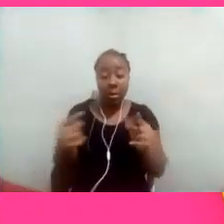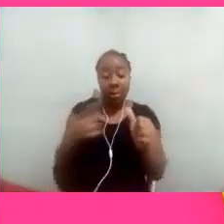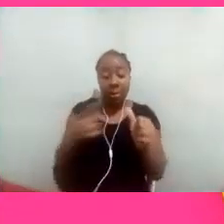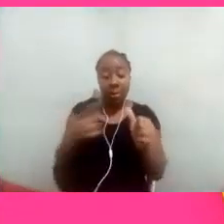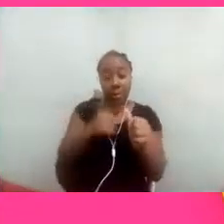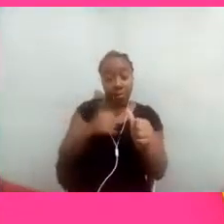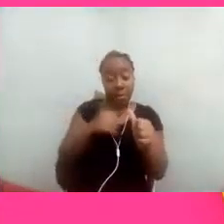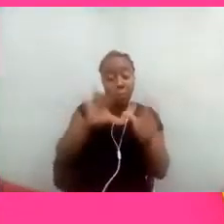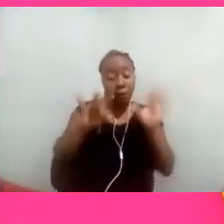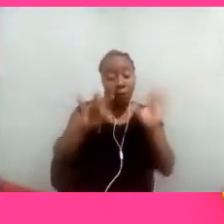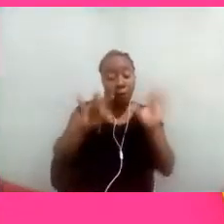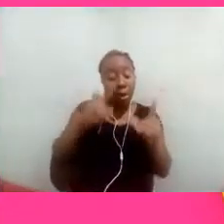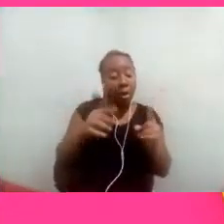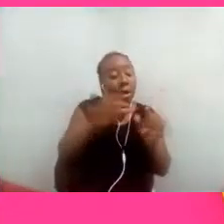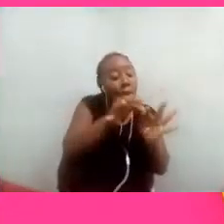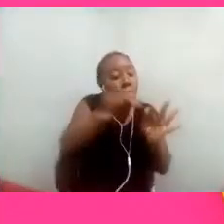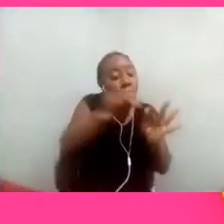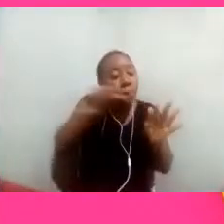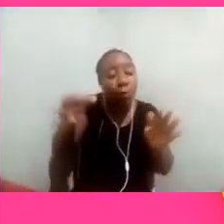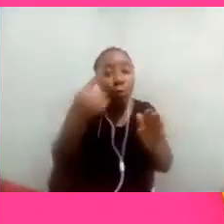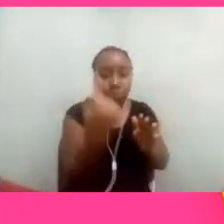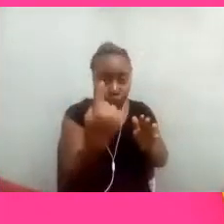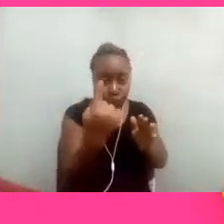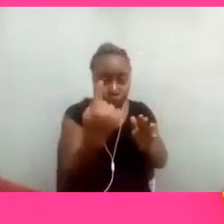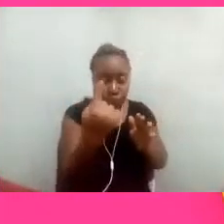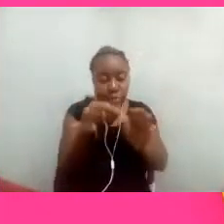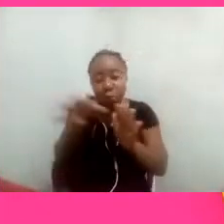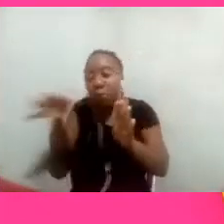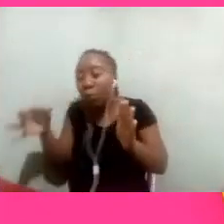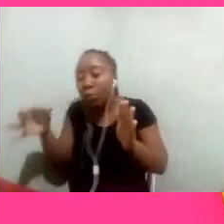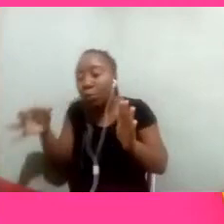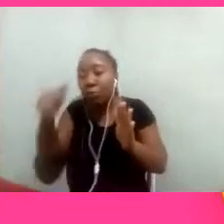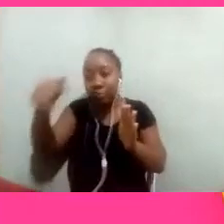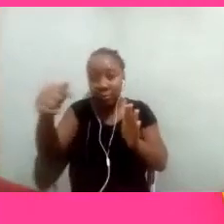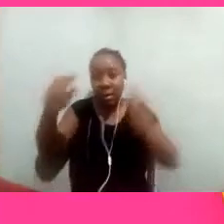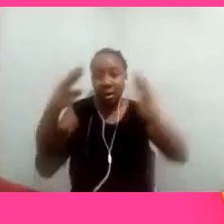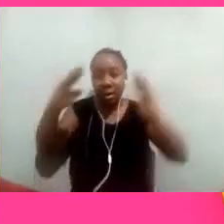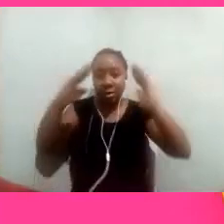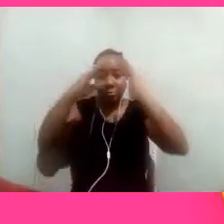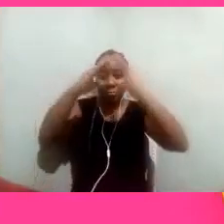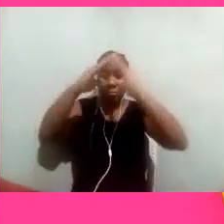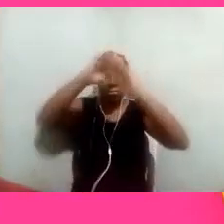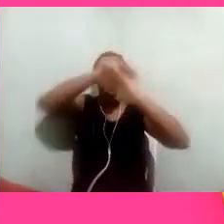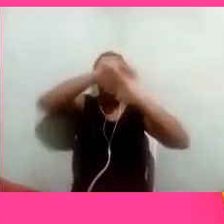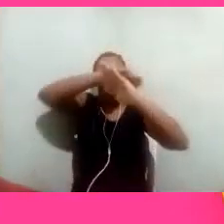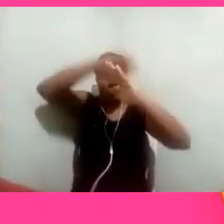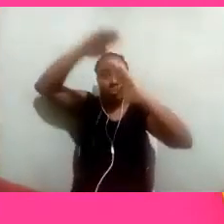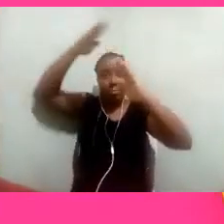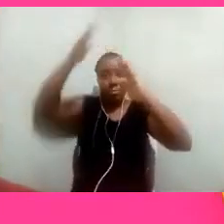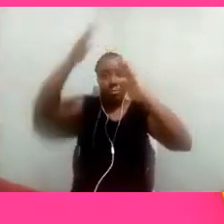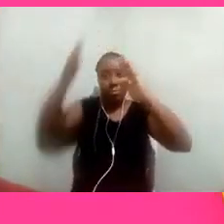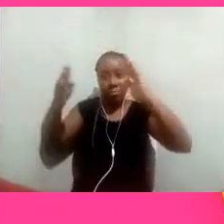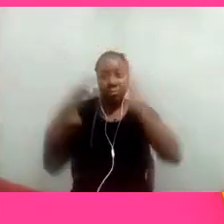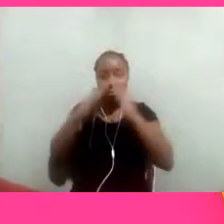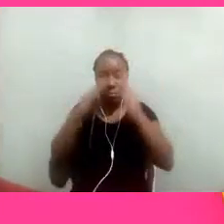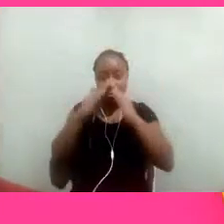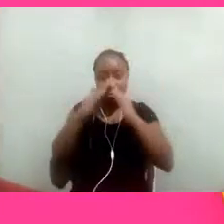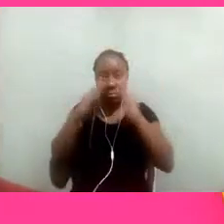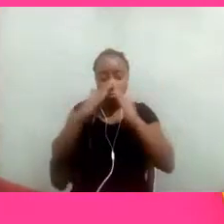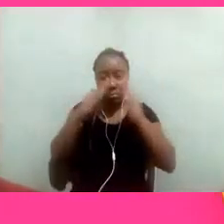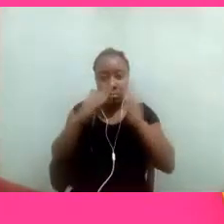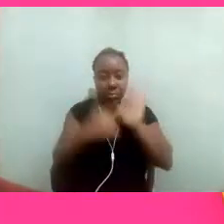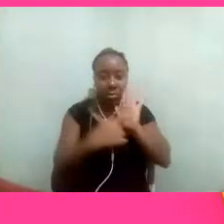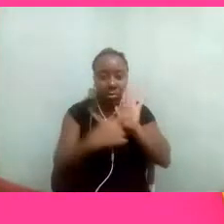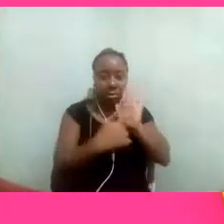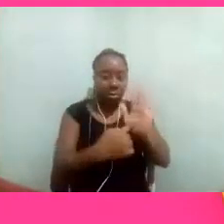7, que é o telhado, que é exatamente esse aqui, ó. Esse telhado aqui, ó. Tá